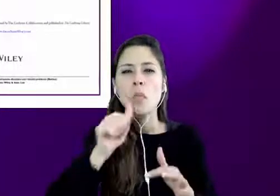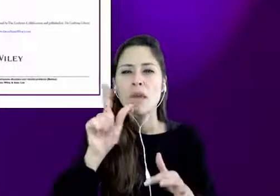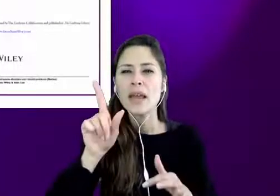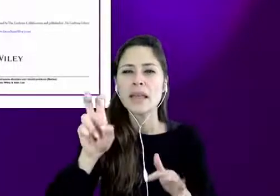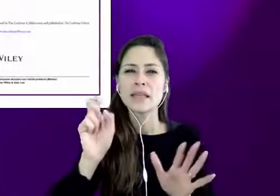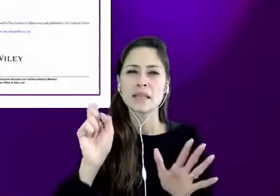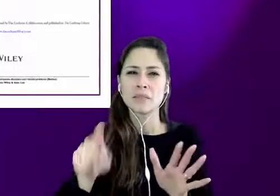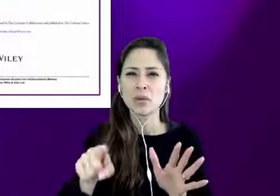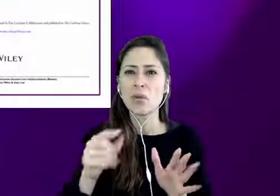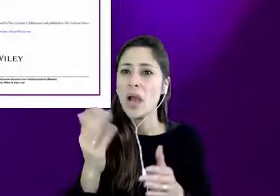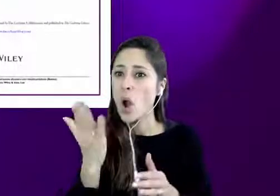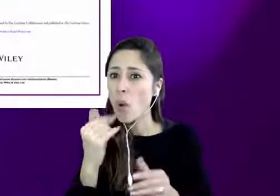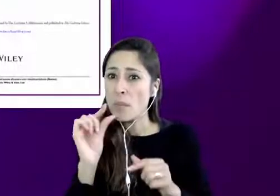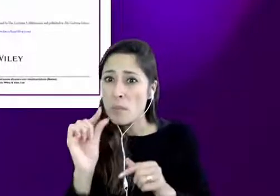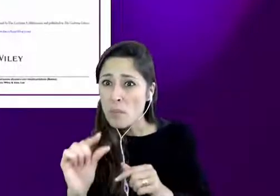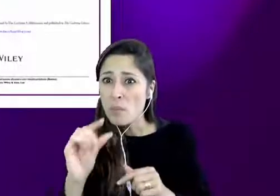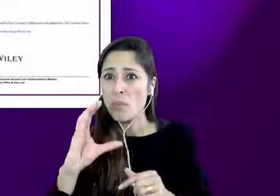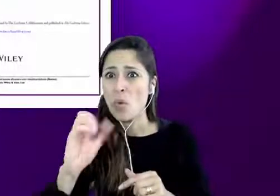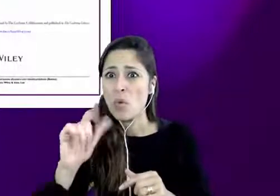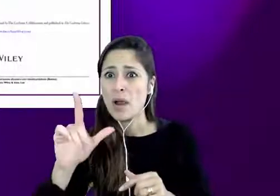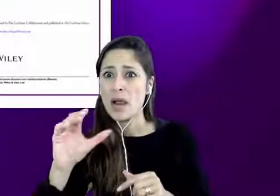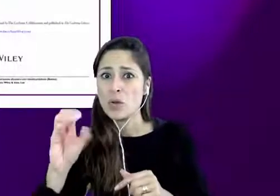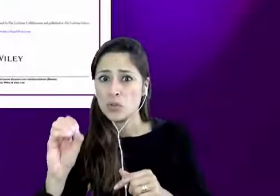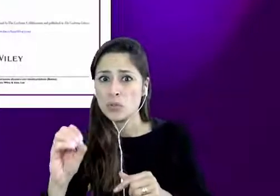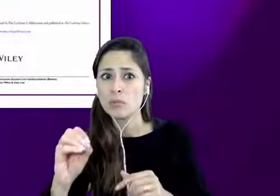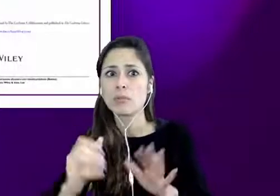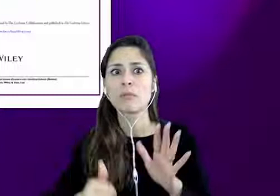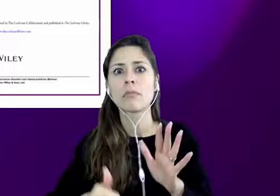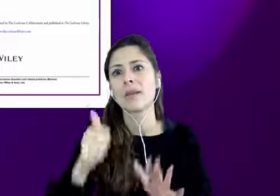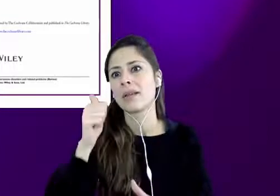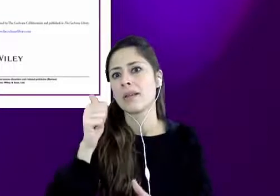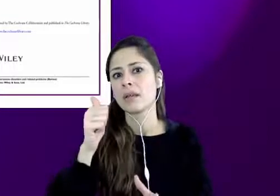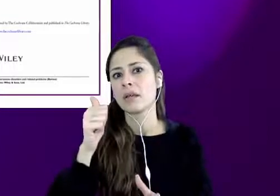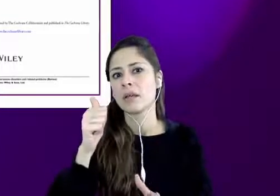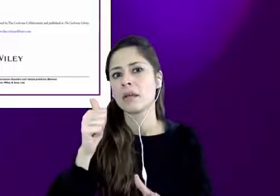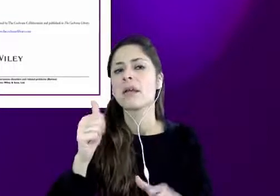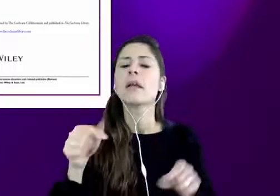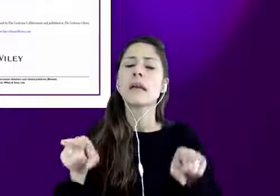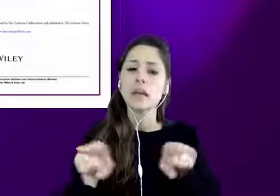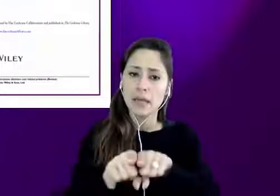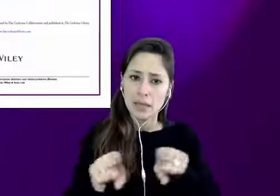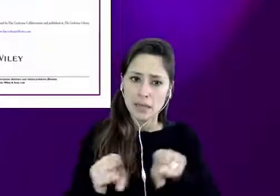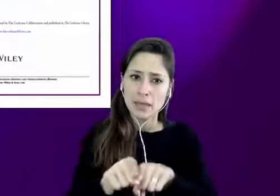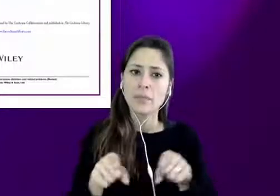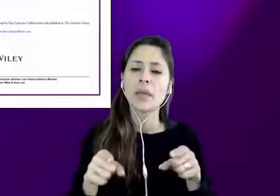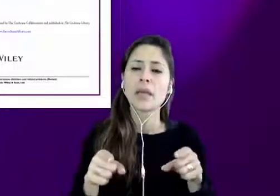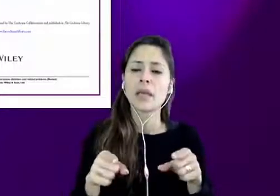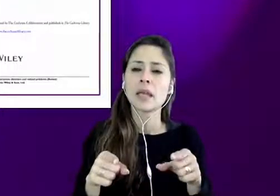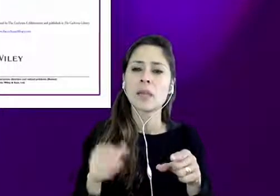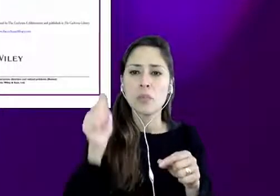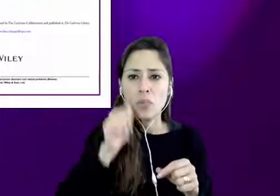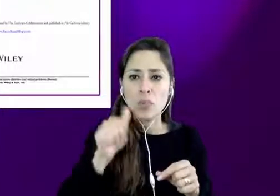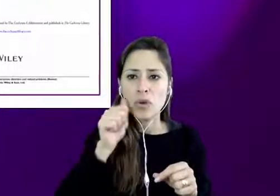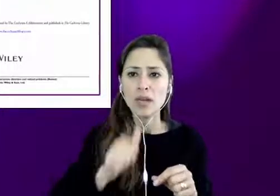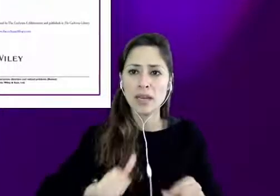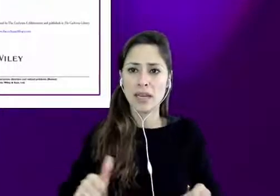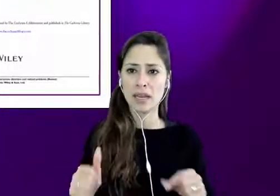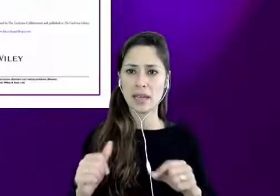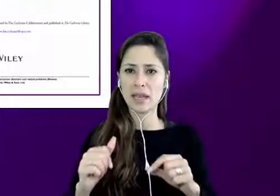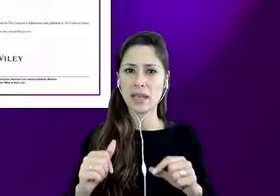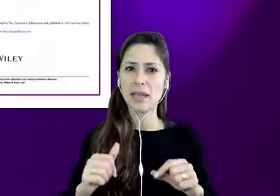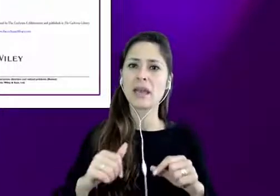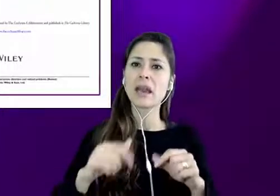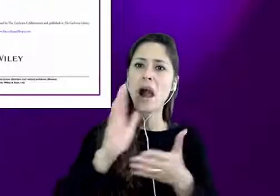cálcio, esse benefício ainda é maior, e notadamente naquelas mulheres selecionadas com baixa ingesta e alto